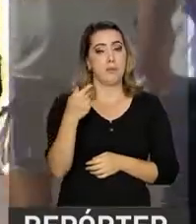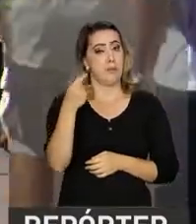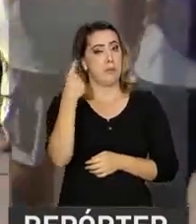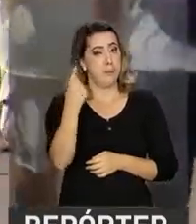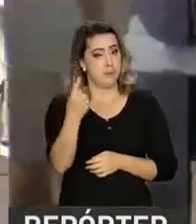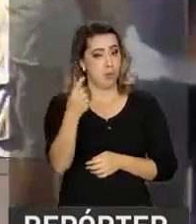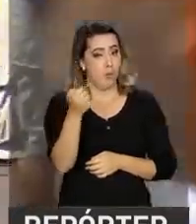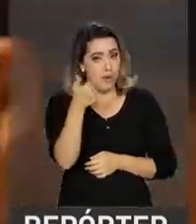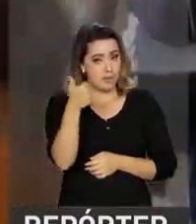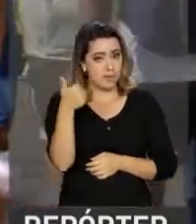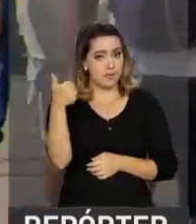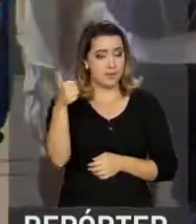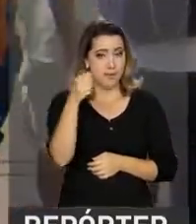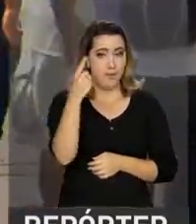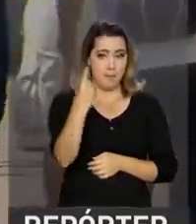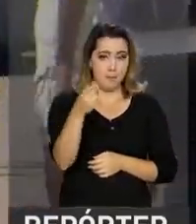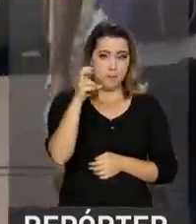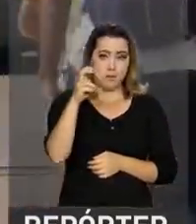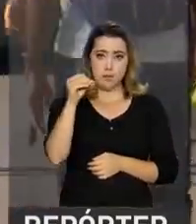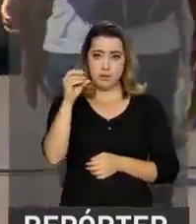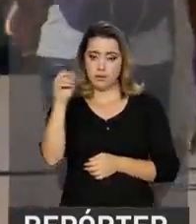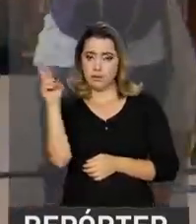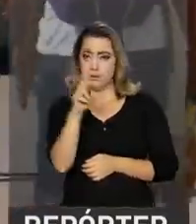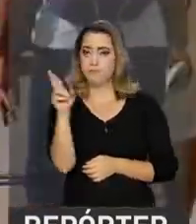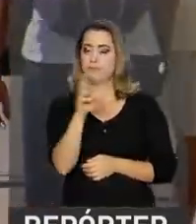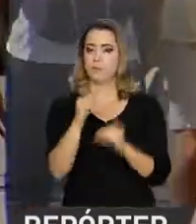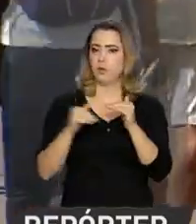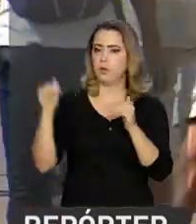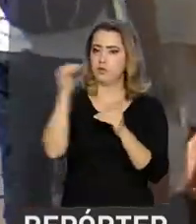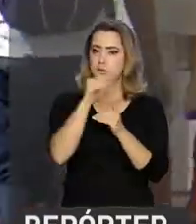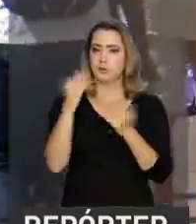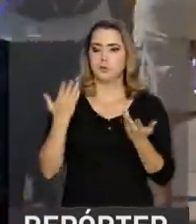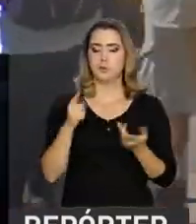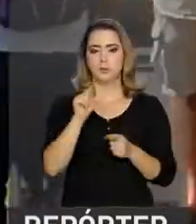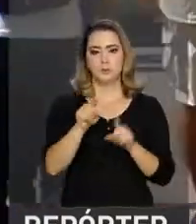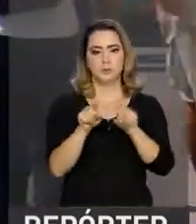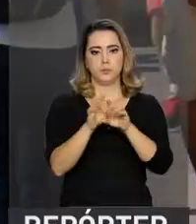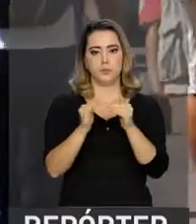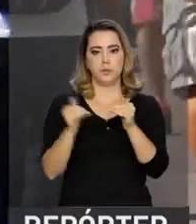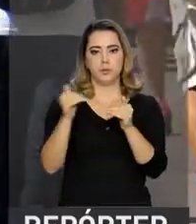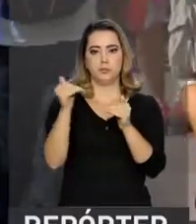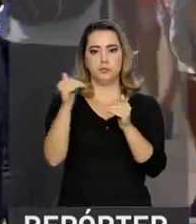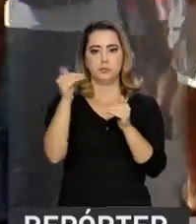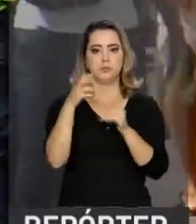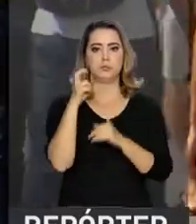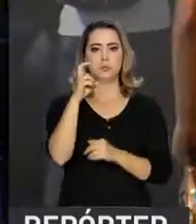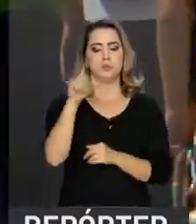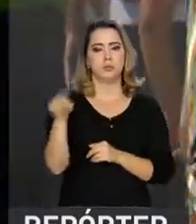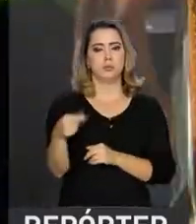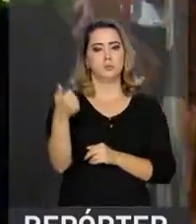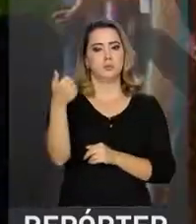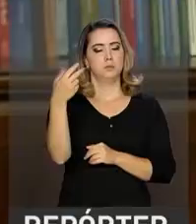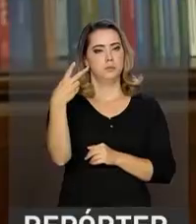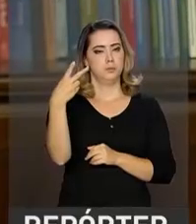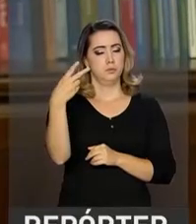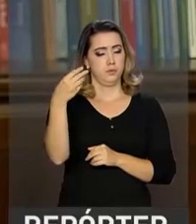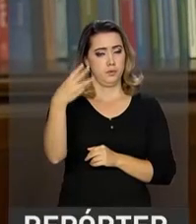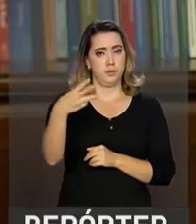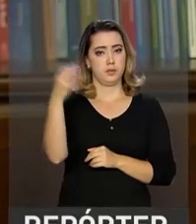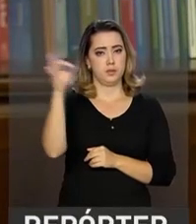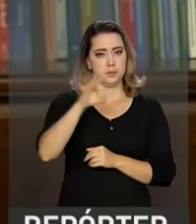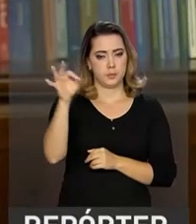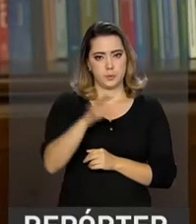de 0,88% em relação a julho. No acumulado do ano, o crescimento real foi de mais de 5%. Para